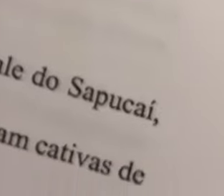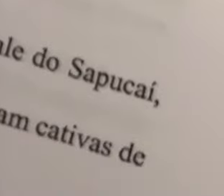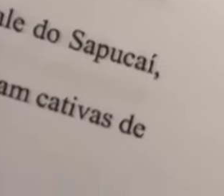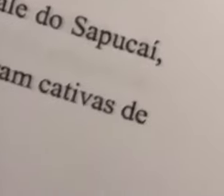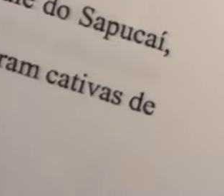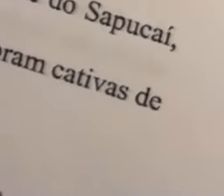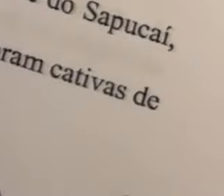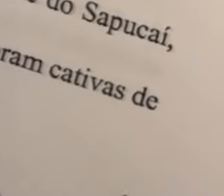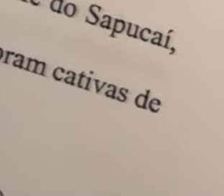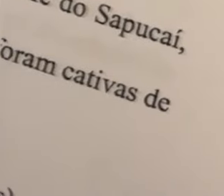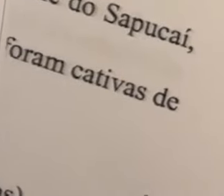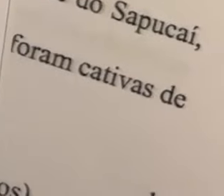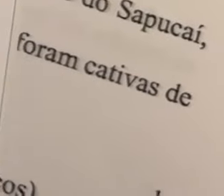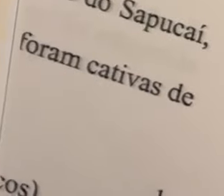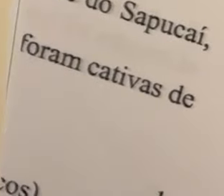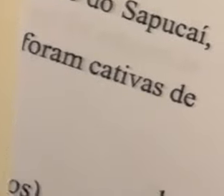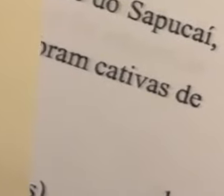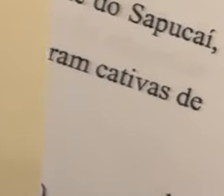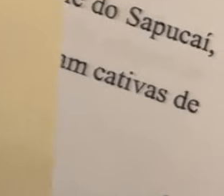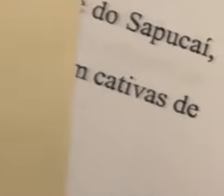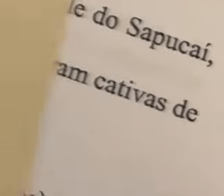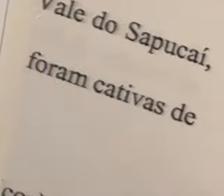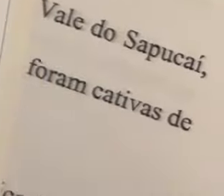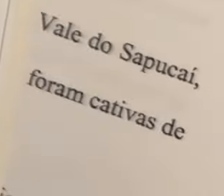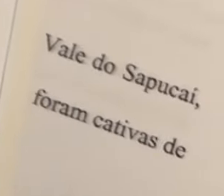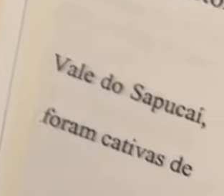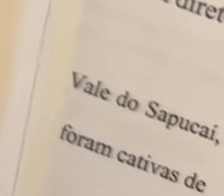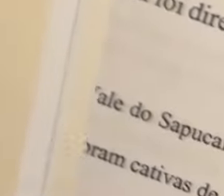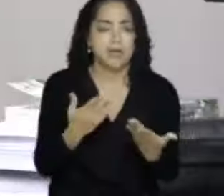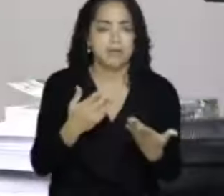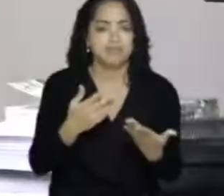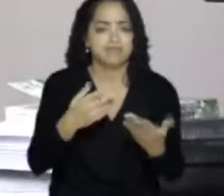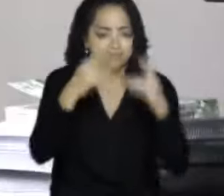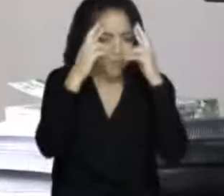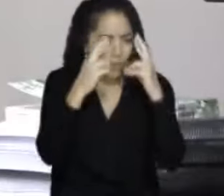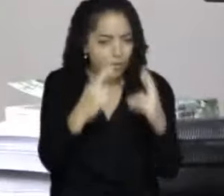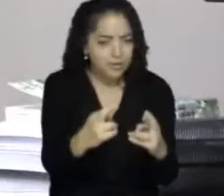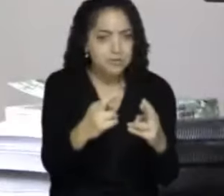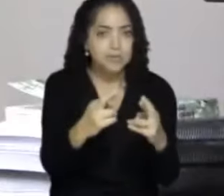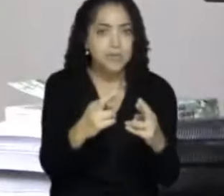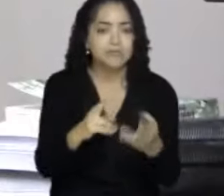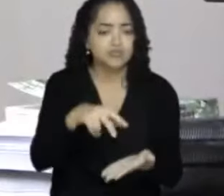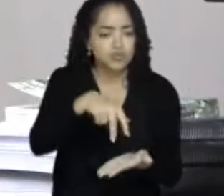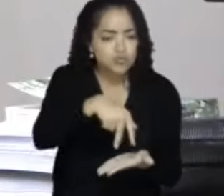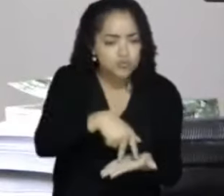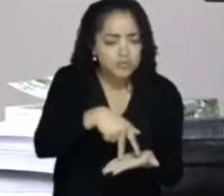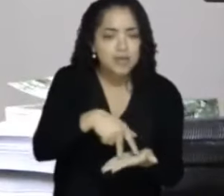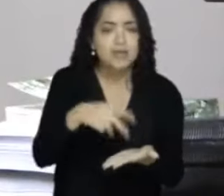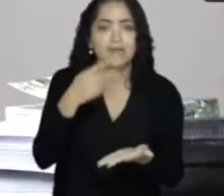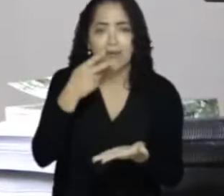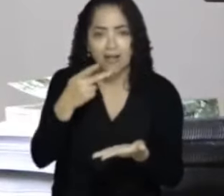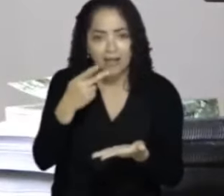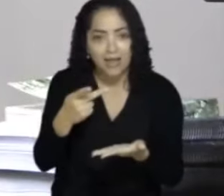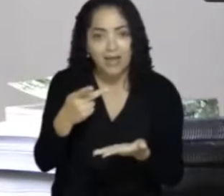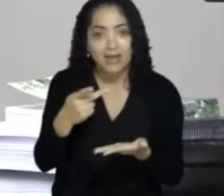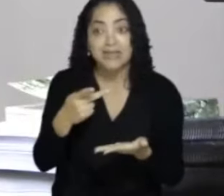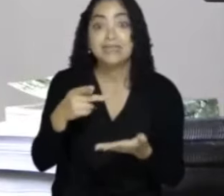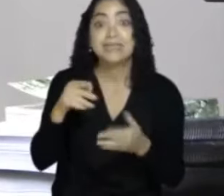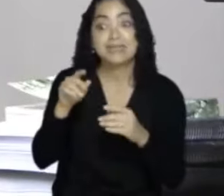sou feminista. É um atentado à história, é um desrespeito ao túmulo de Antonieta subir nessa tribuna para dizer que ela era uma coisa que ela negava